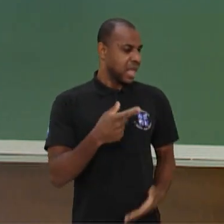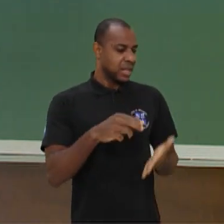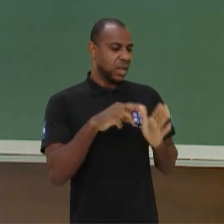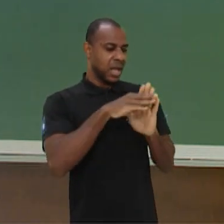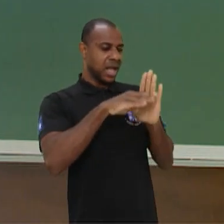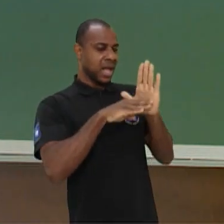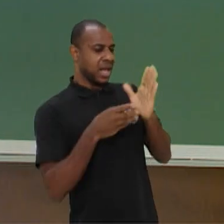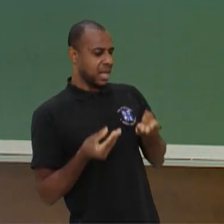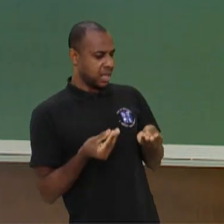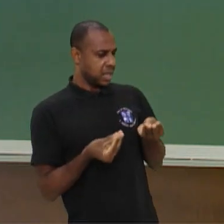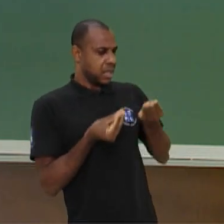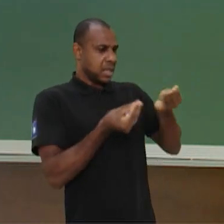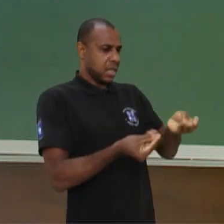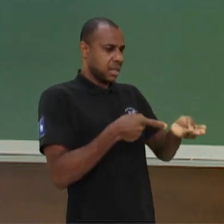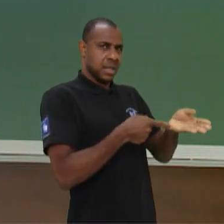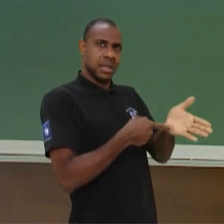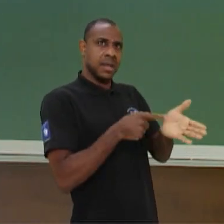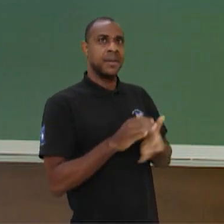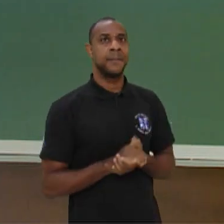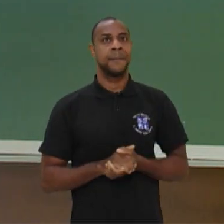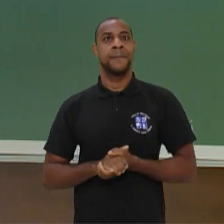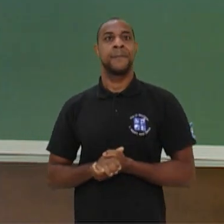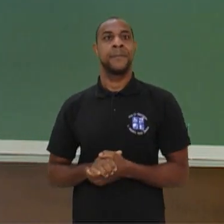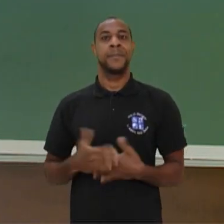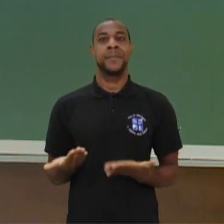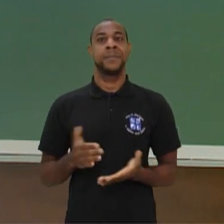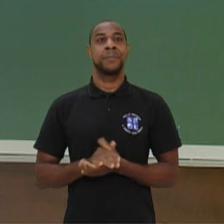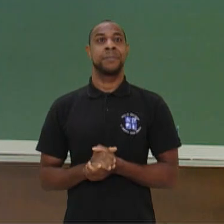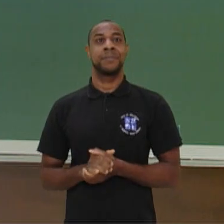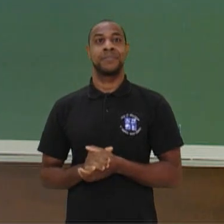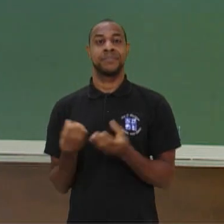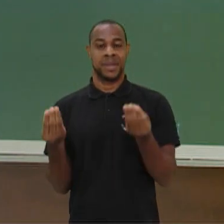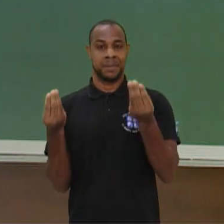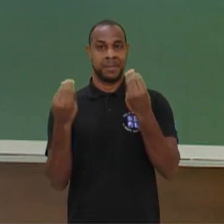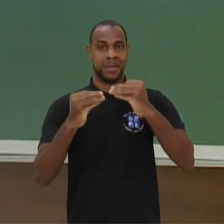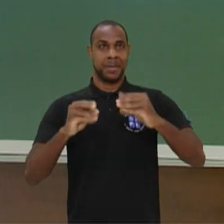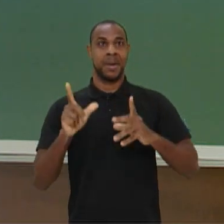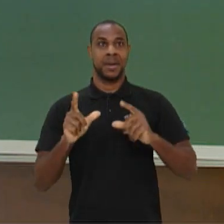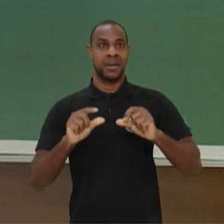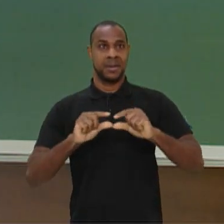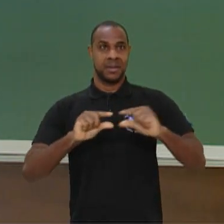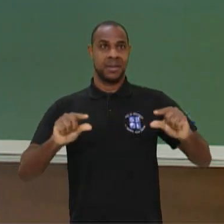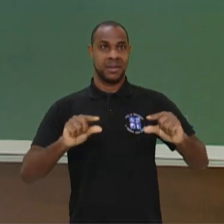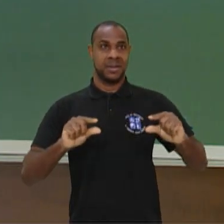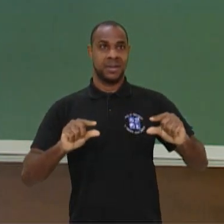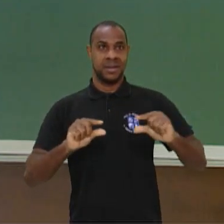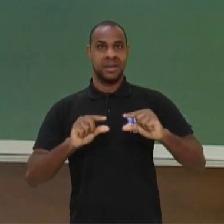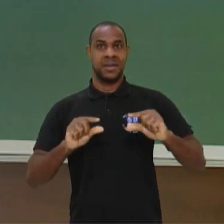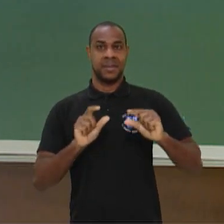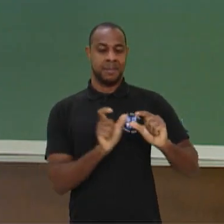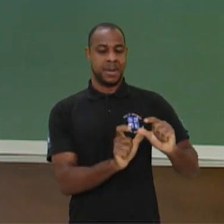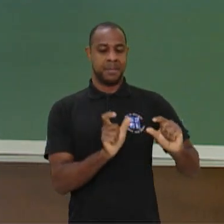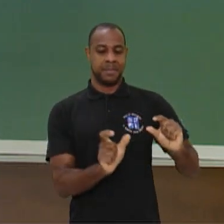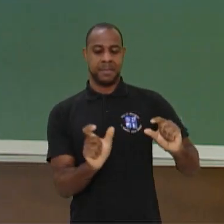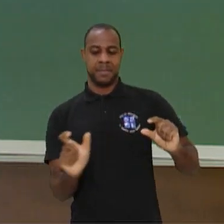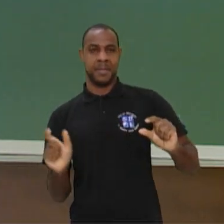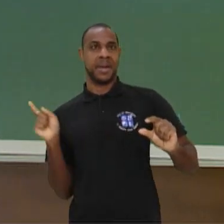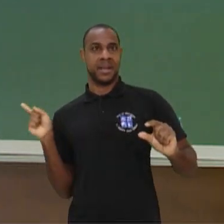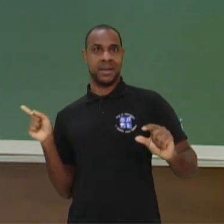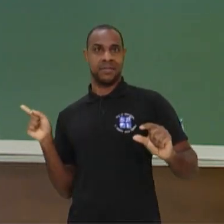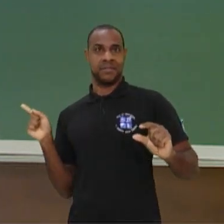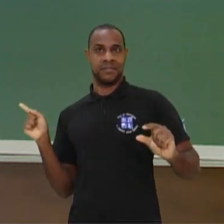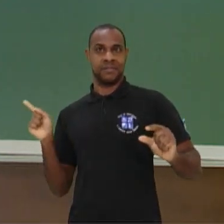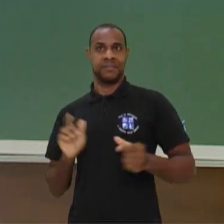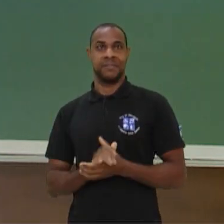receita, ela disse. Então, aqui nós temos, para preencher esses quadrinhos, nós vamos ter forgot, sent, went e